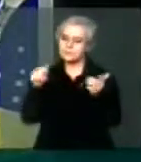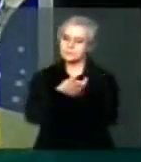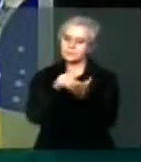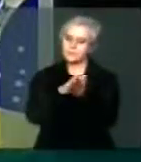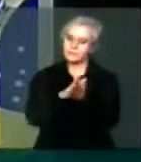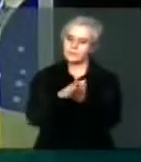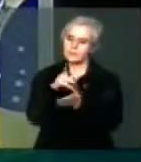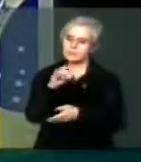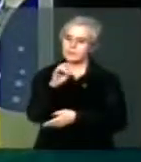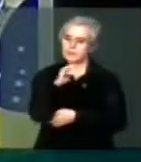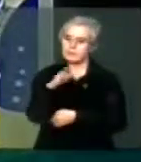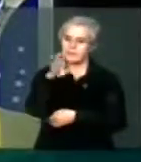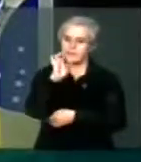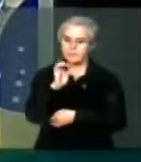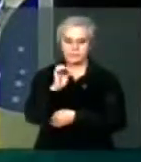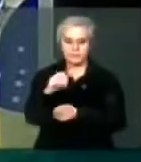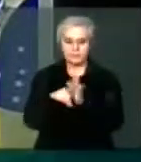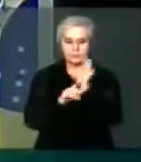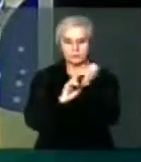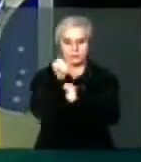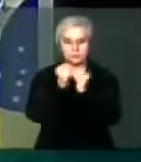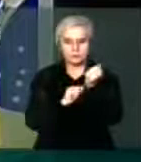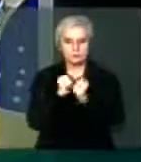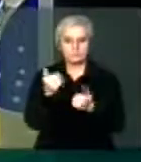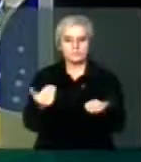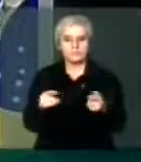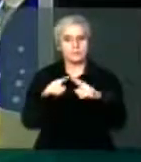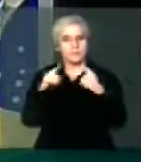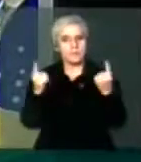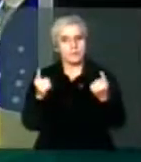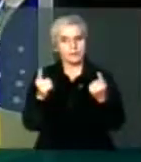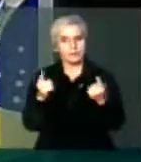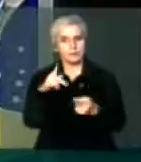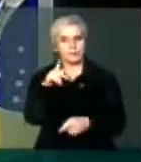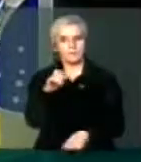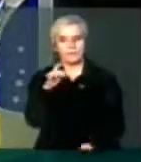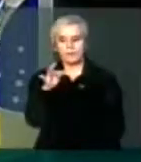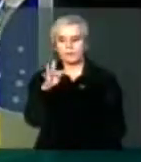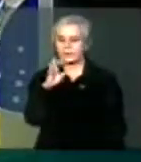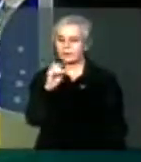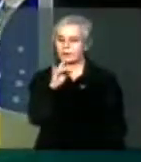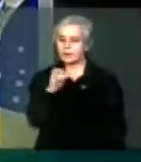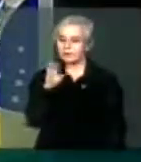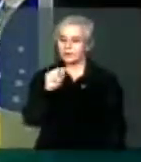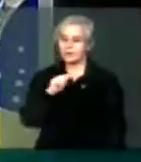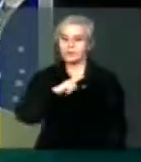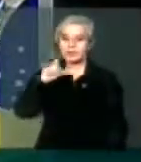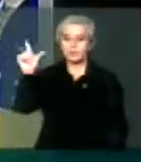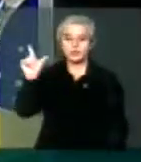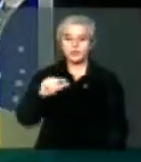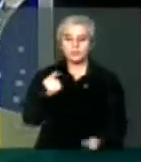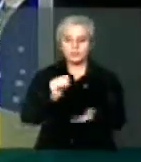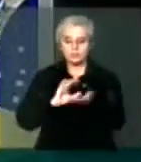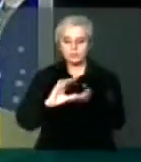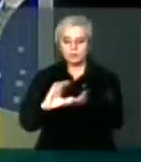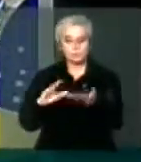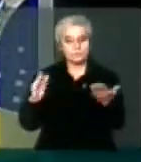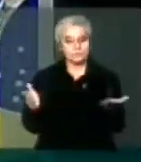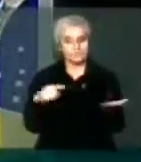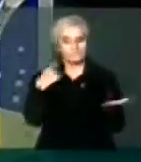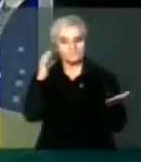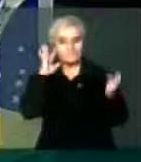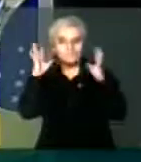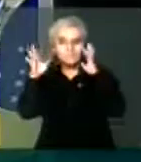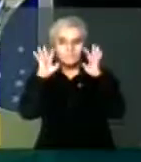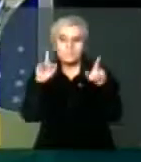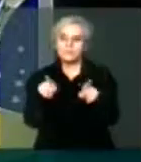referentes à propriedade industrial, segundo o INPI. No entanto, a Petrobras está reduzindo vários tipos de investimento, o que nos leva a imaginar